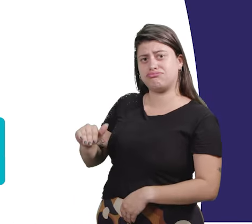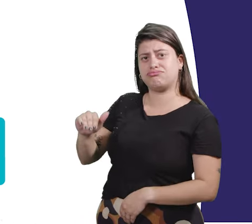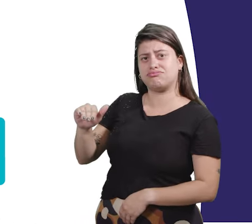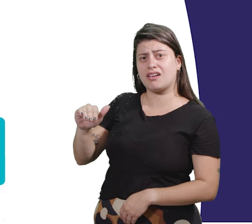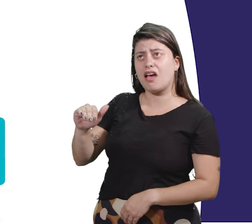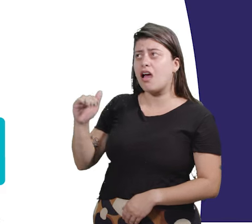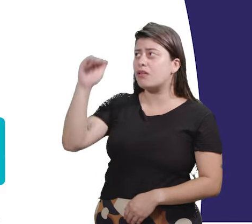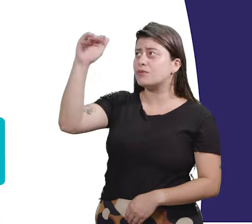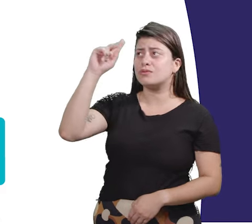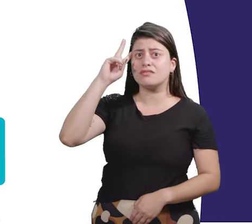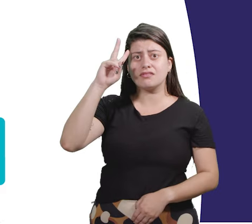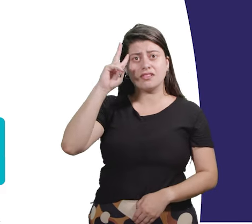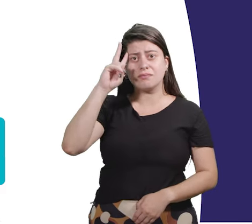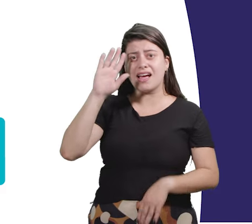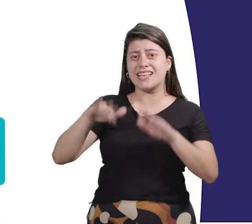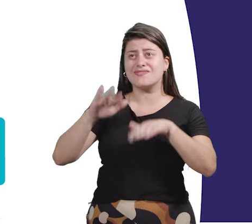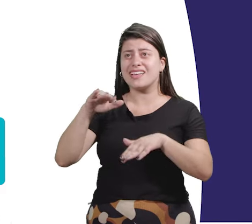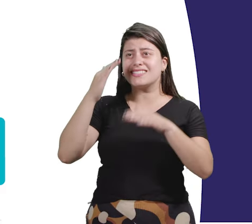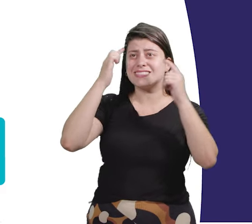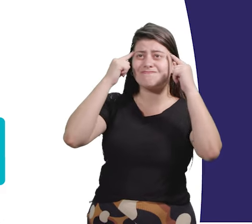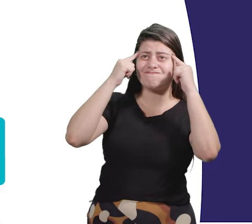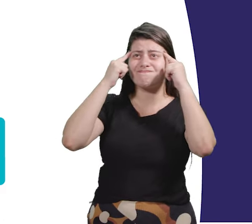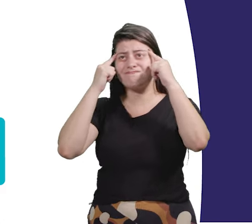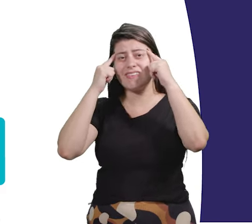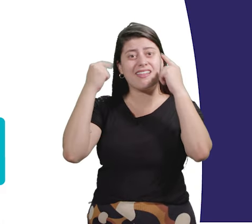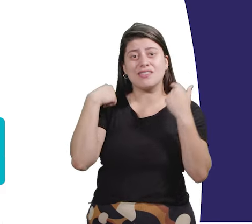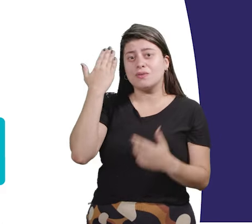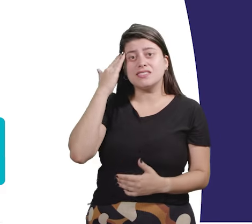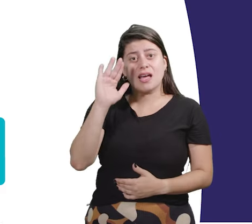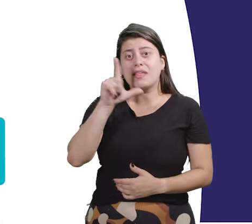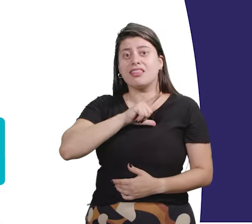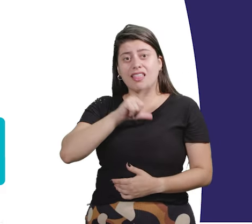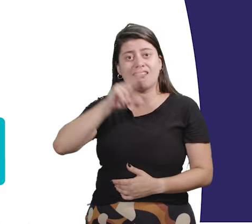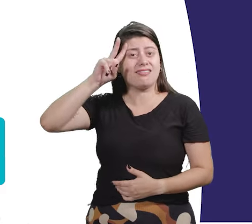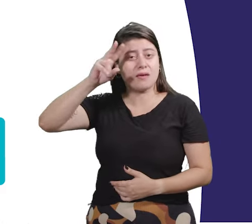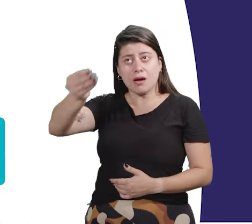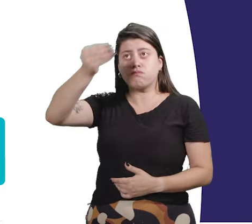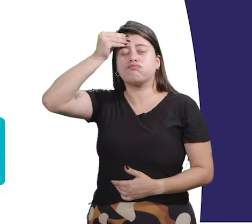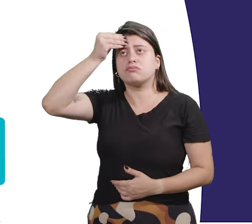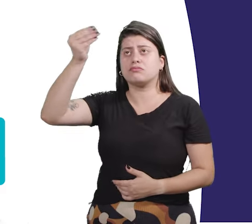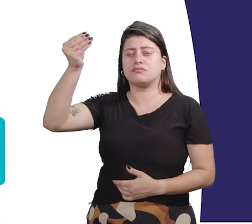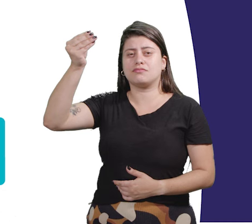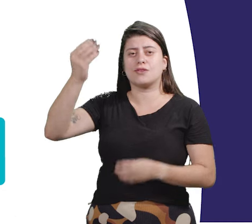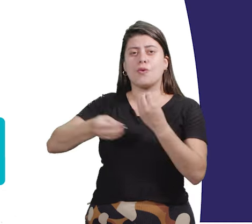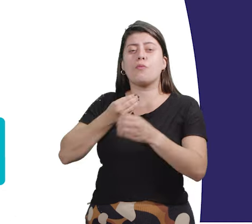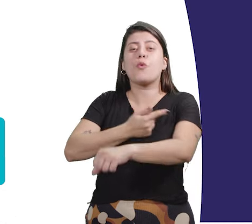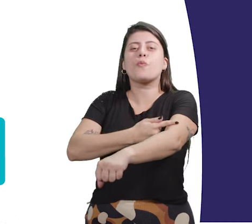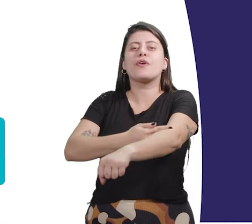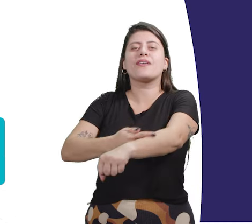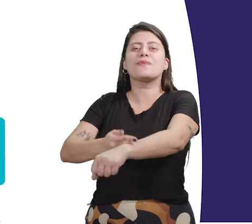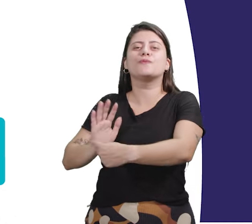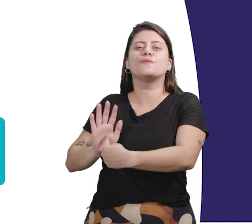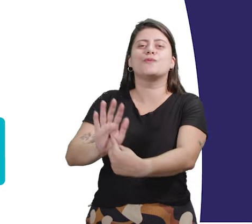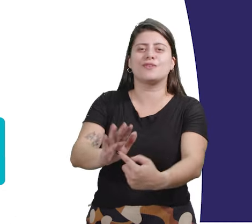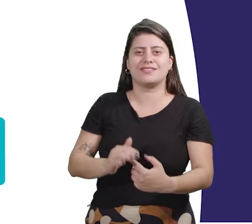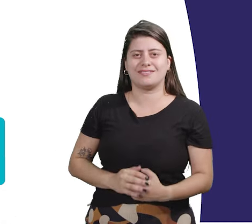às vezes não sabe tratar isso, não tem consciência, né, e vai trazer isso através de comportamento na